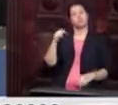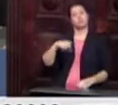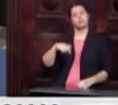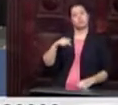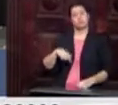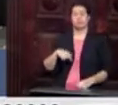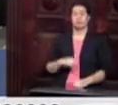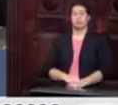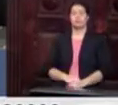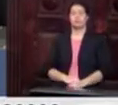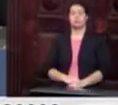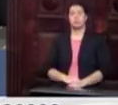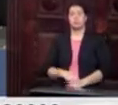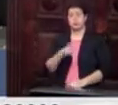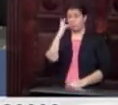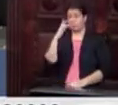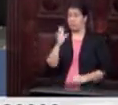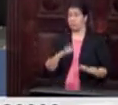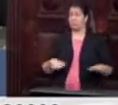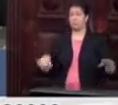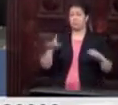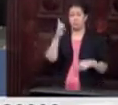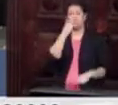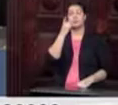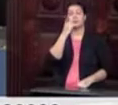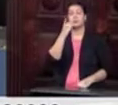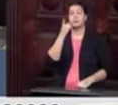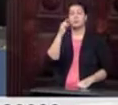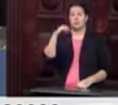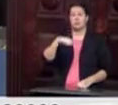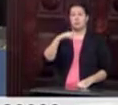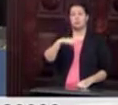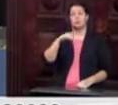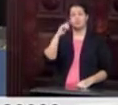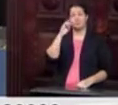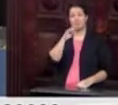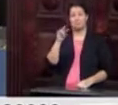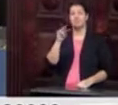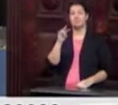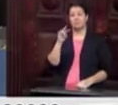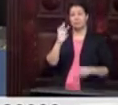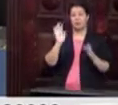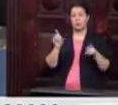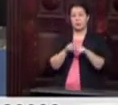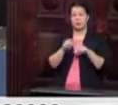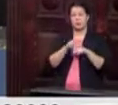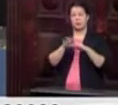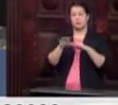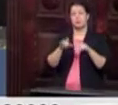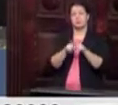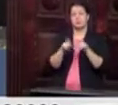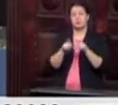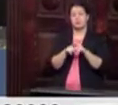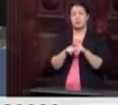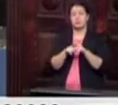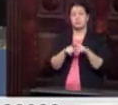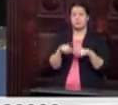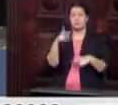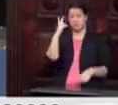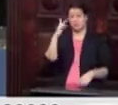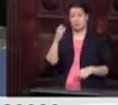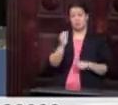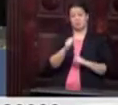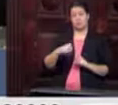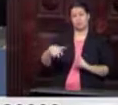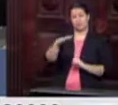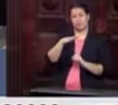aqui nessa casa, para todos os deputados, nos encaminhamentos daquela votação e também para a